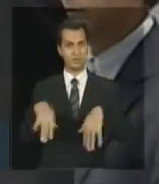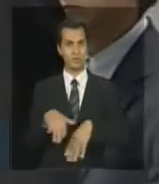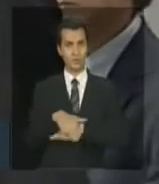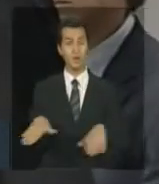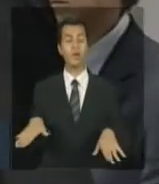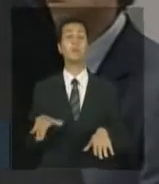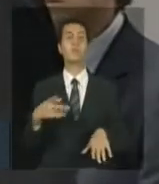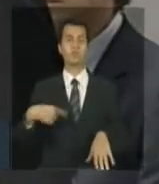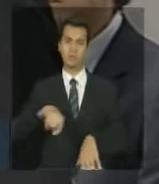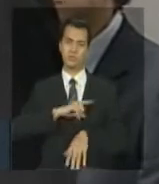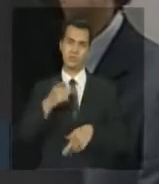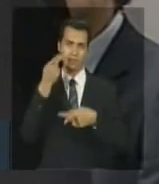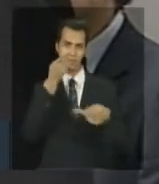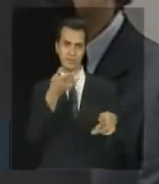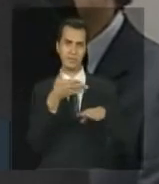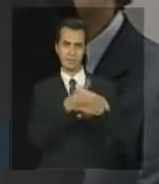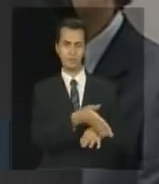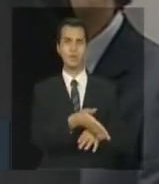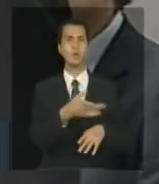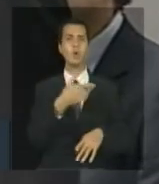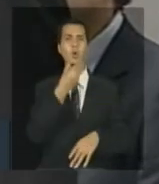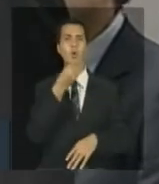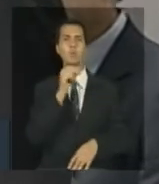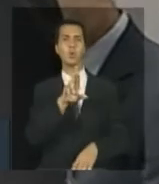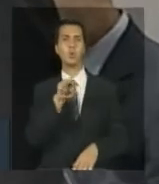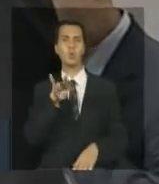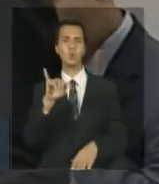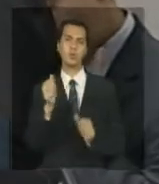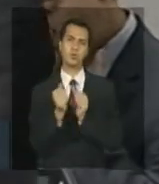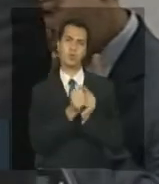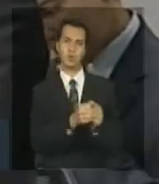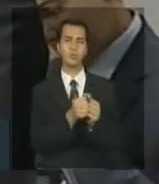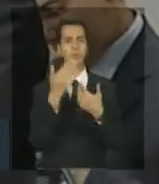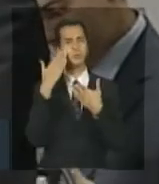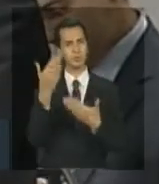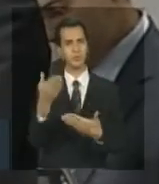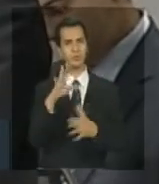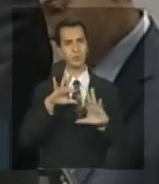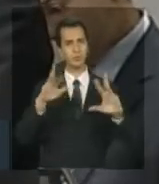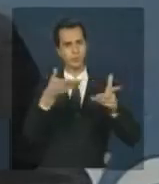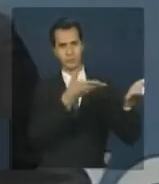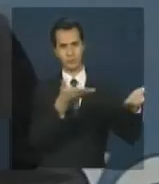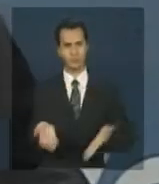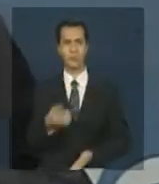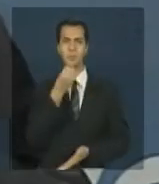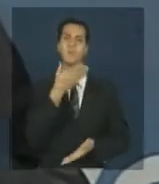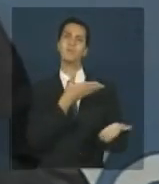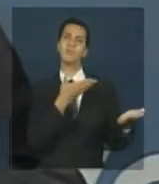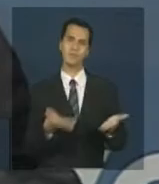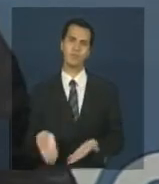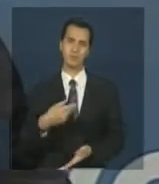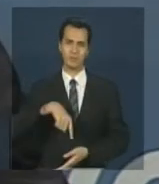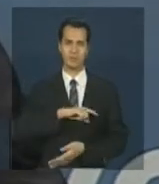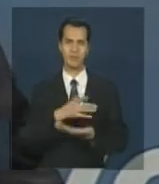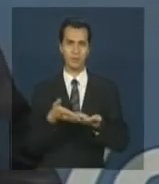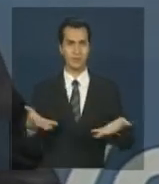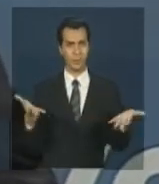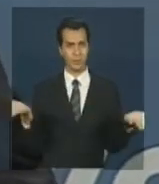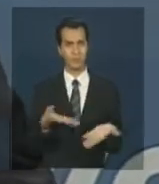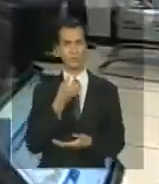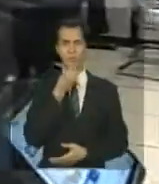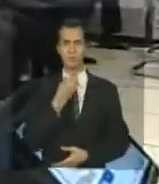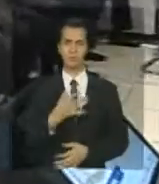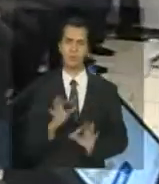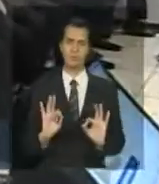gestor do projeto ruins redor vai acompanhá-lo e agradeço mais uma vez a presença de todos sejam bem-vindos e que tenhamos um bom evento aqui